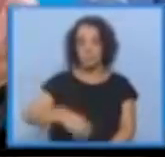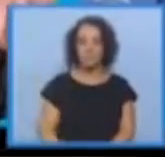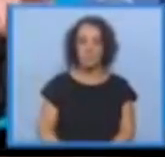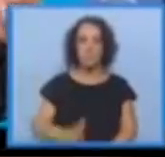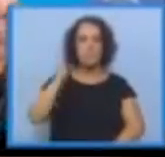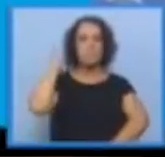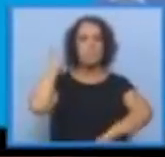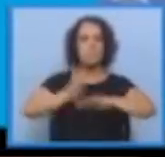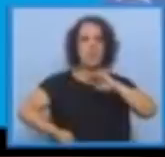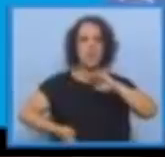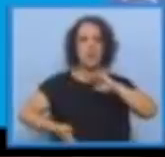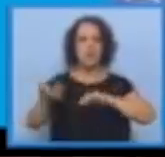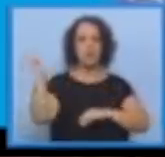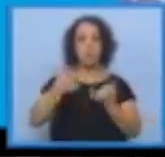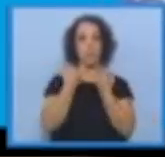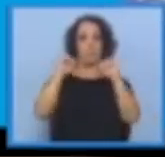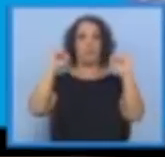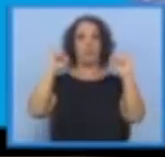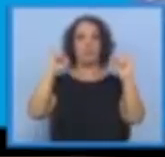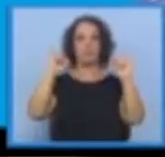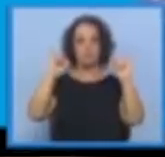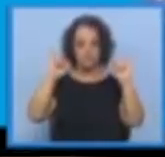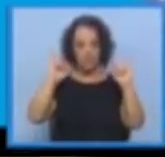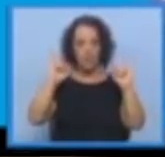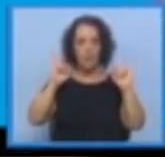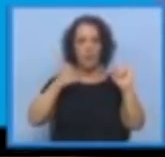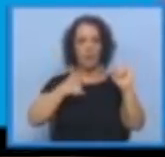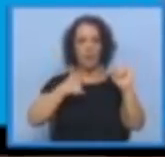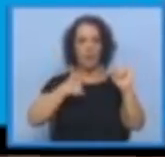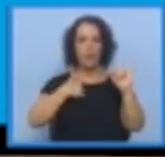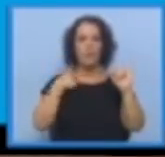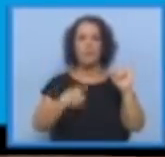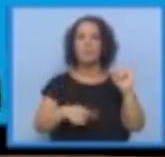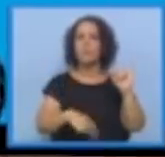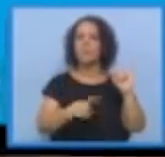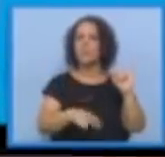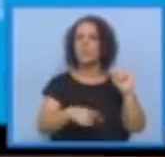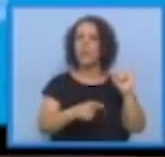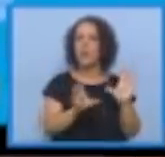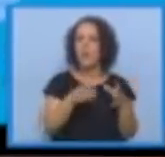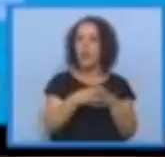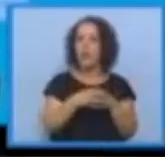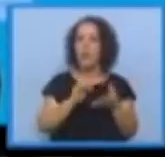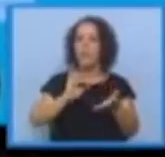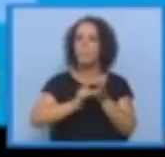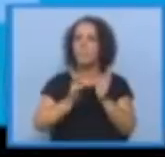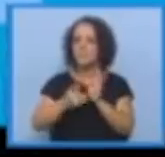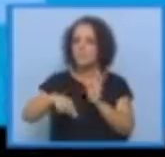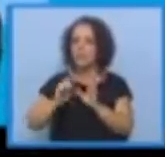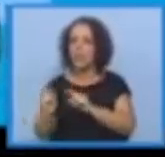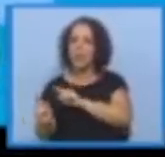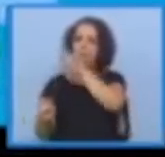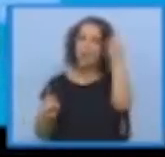outro aparece a independência e eu resolvi, tinha uma equipa brasileira que ia ao Brasil fazer um curso